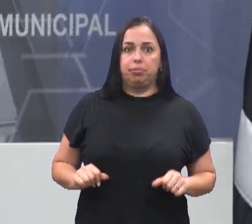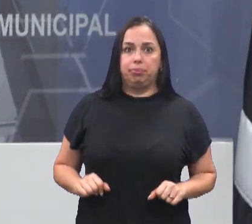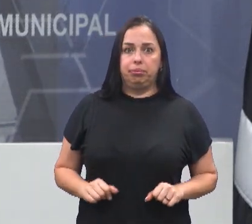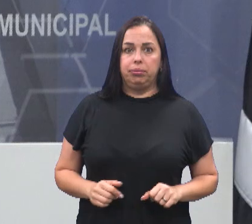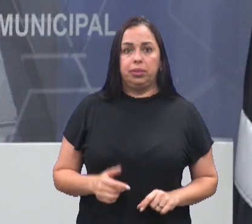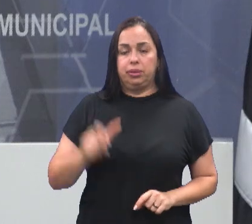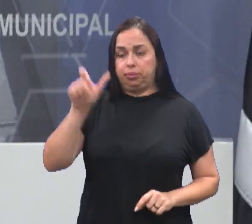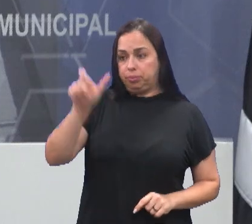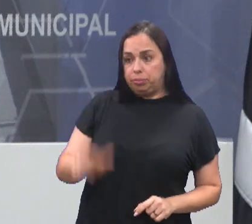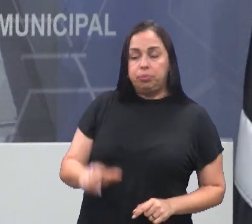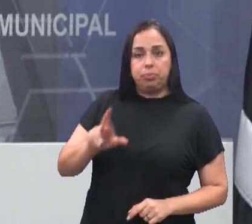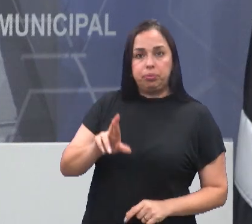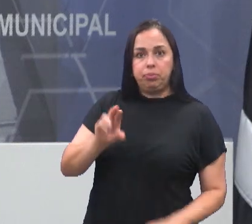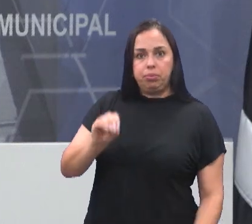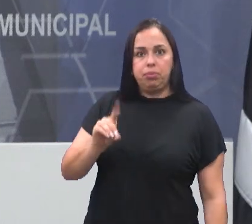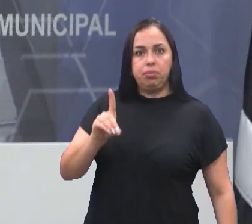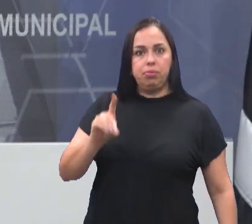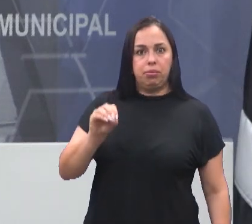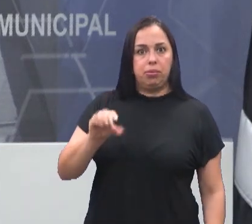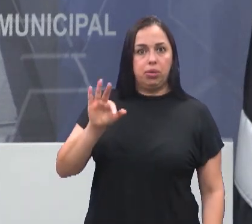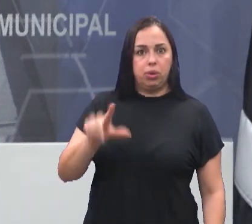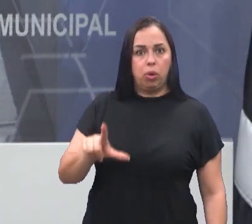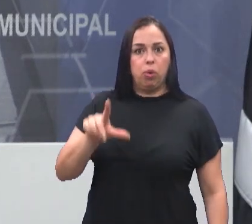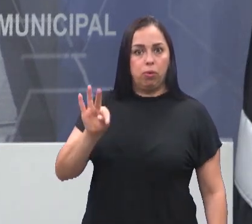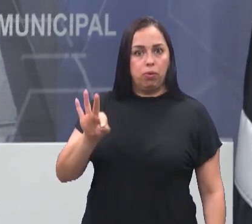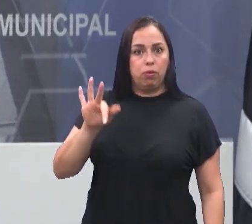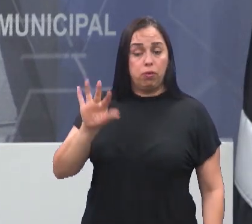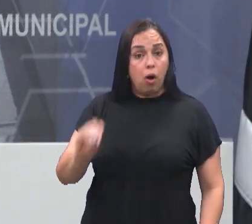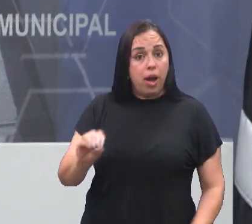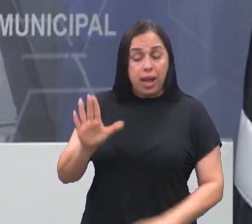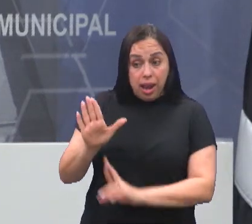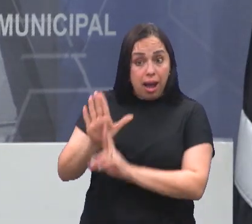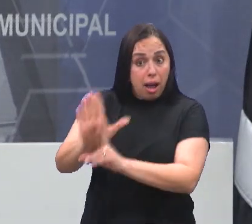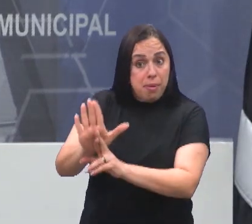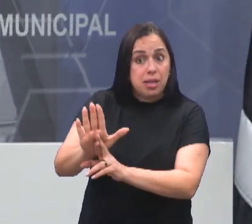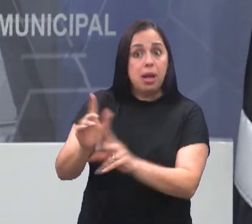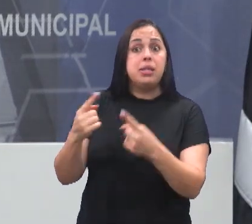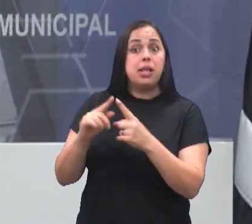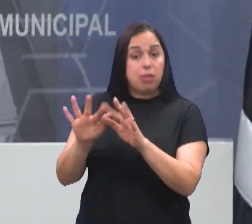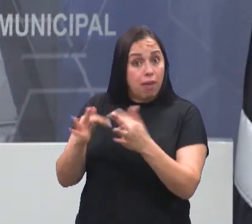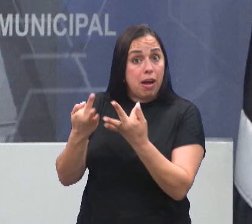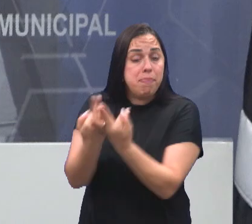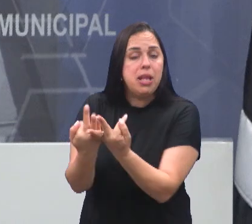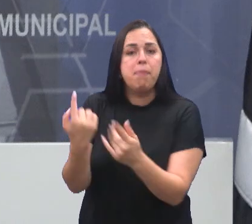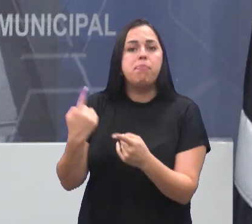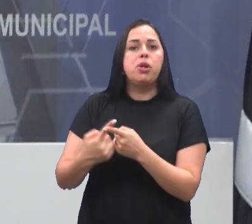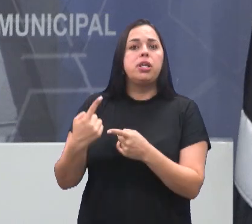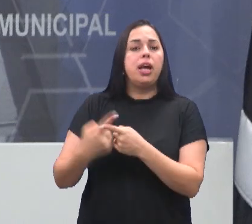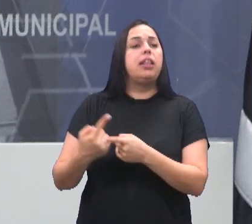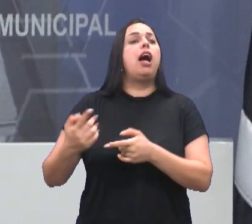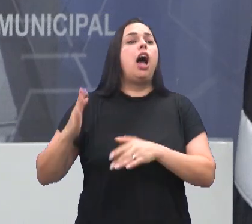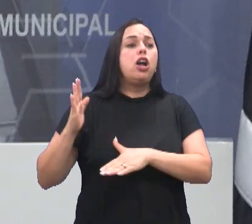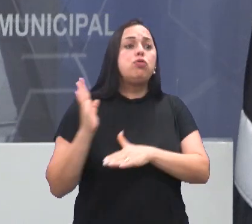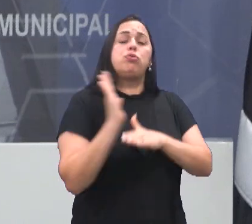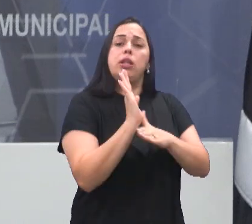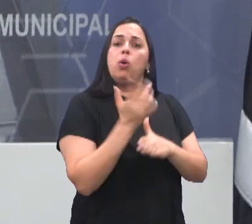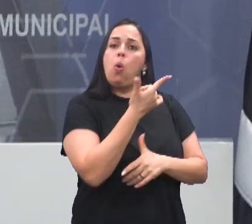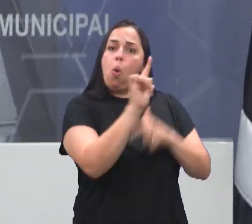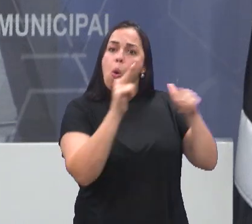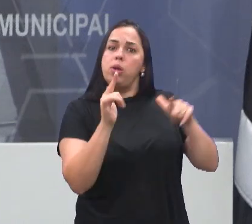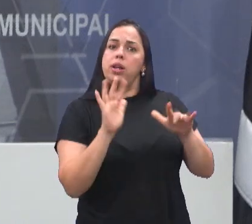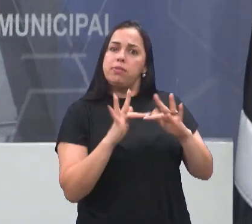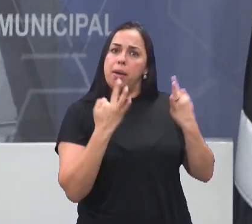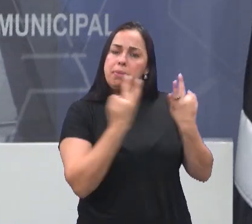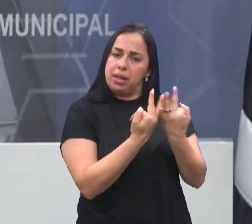um representante de uma família que passou por esse processo e que está lutando para que outras famílias não sofram isso. E nós